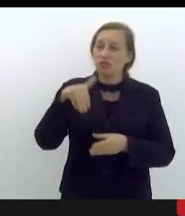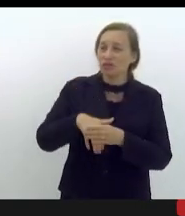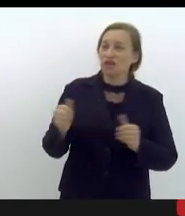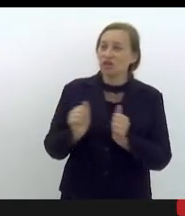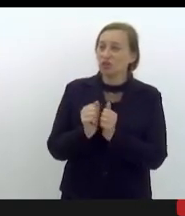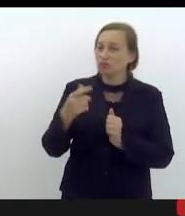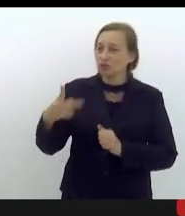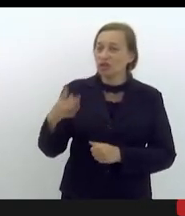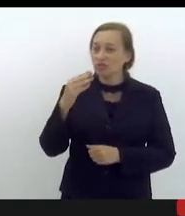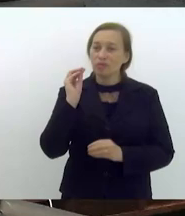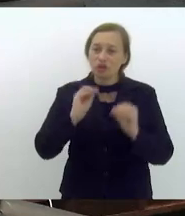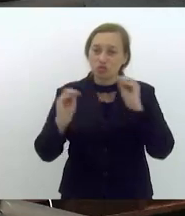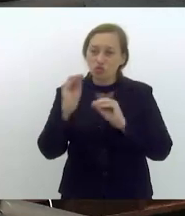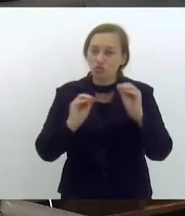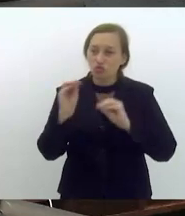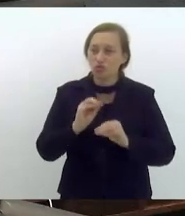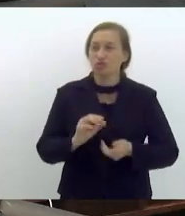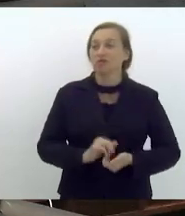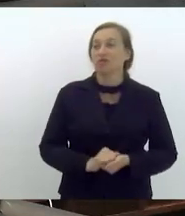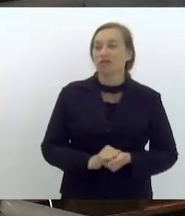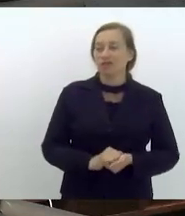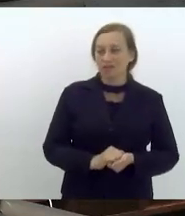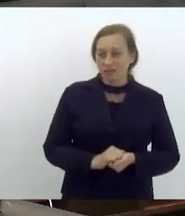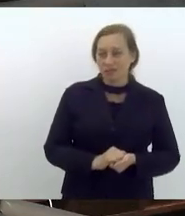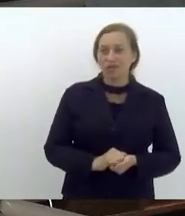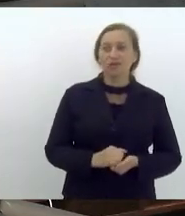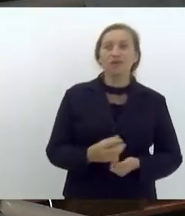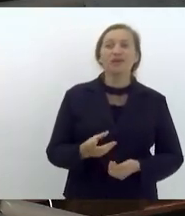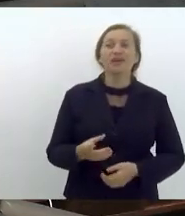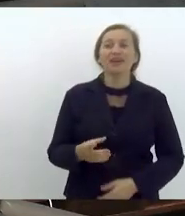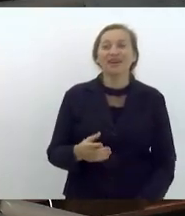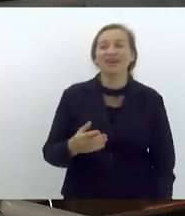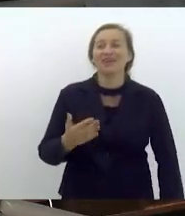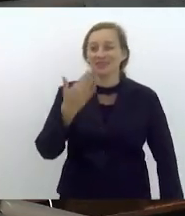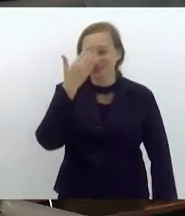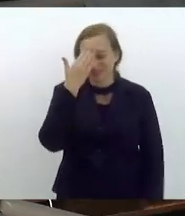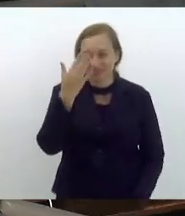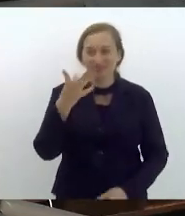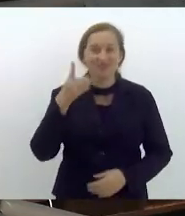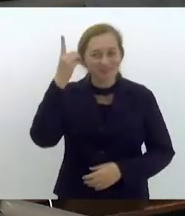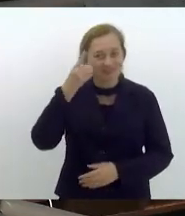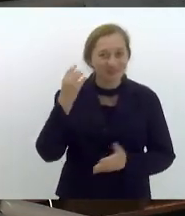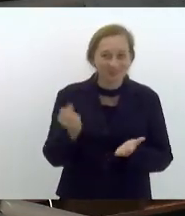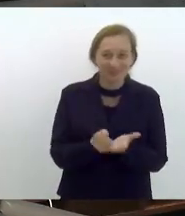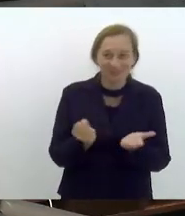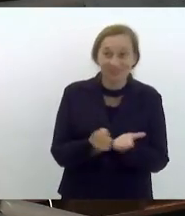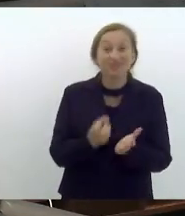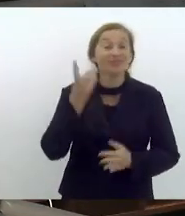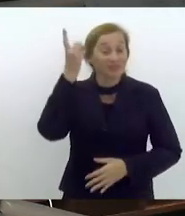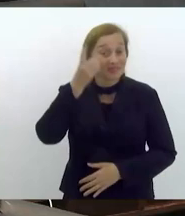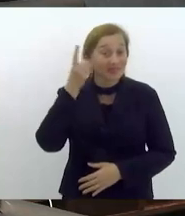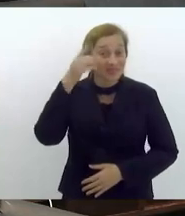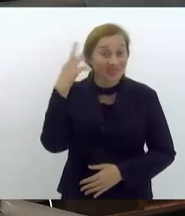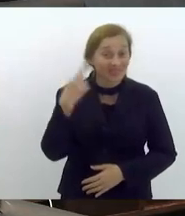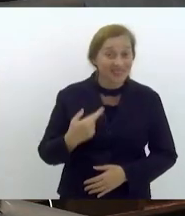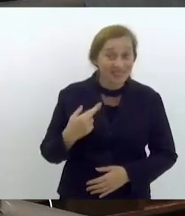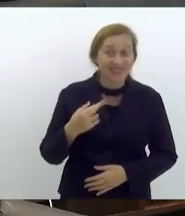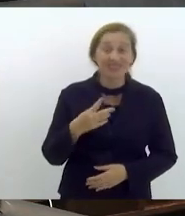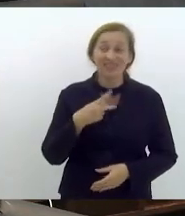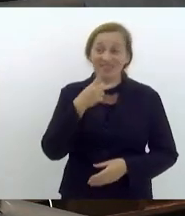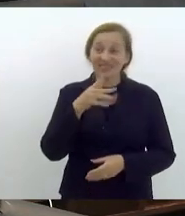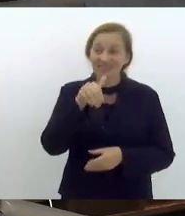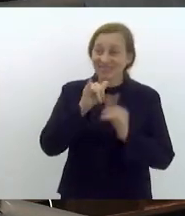um beijo Obrigado Deputado Samuel deputada Renata Souza para declaração de voto